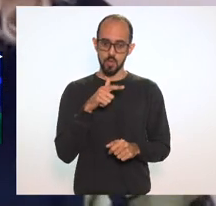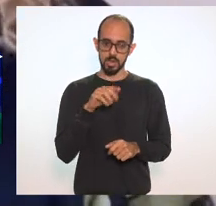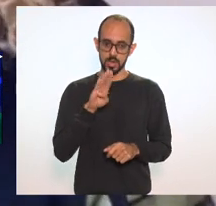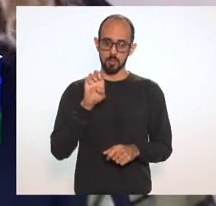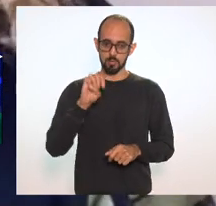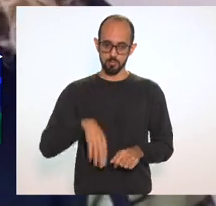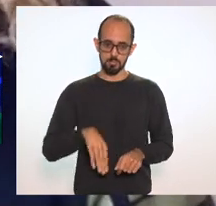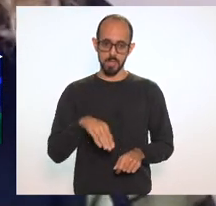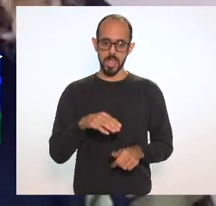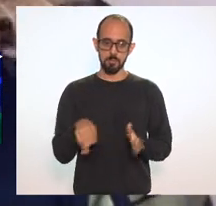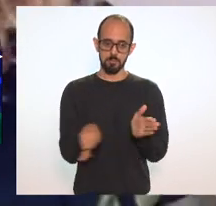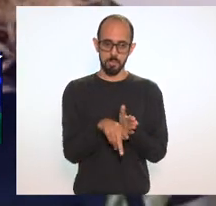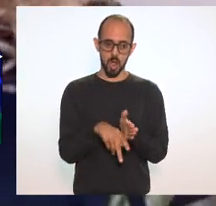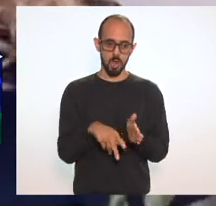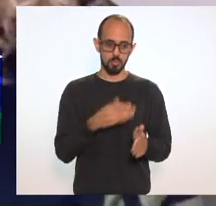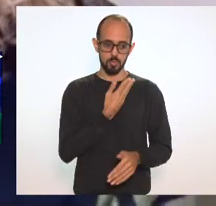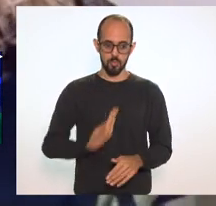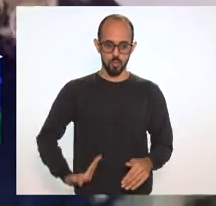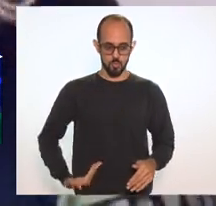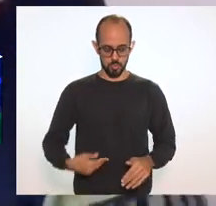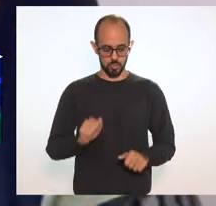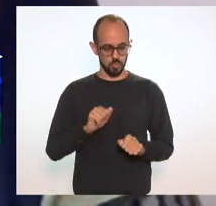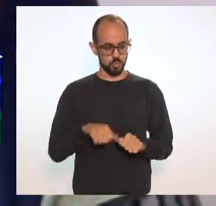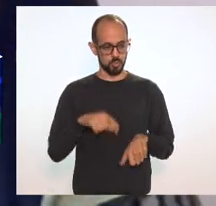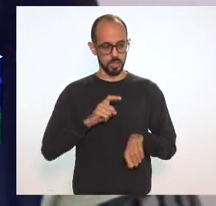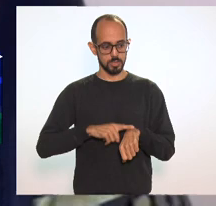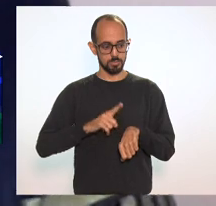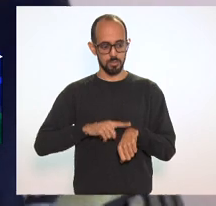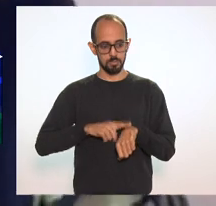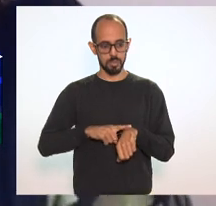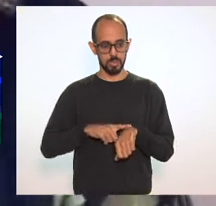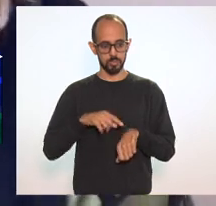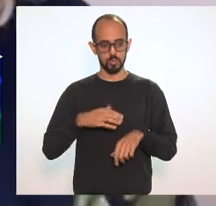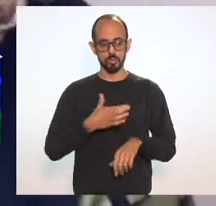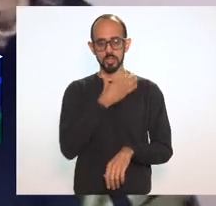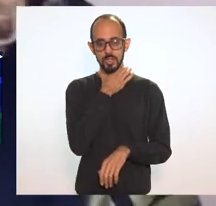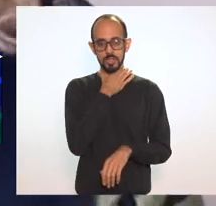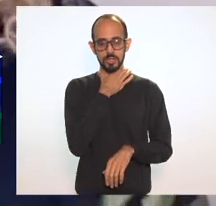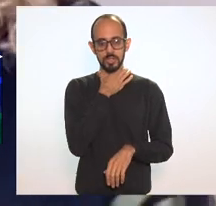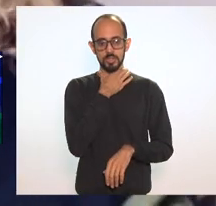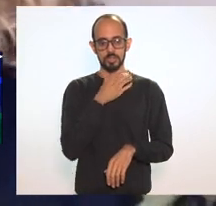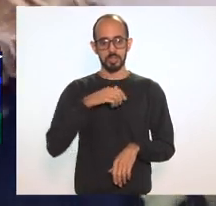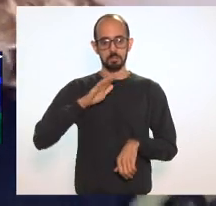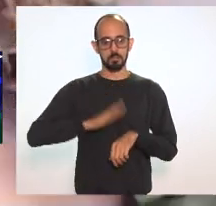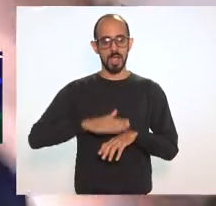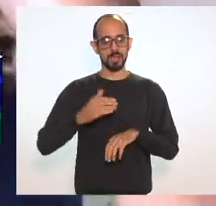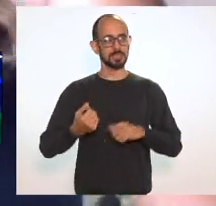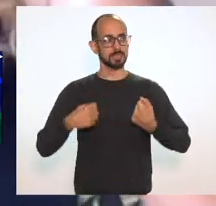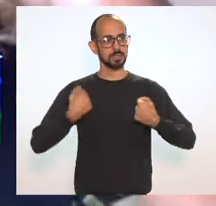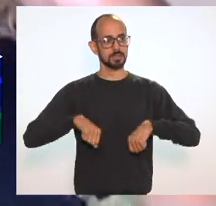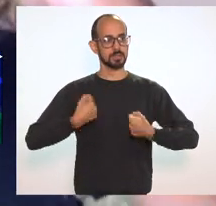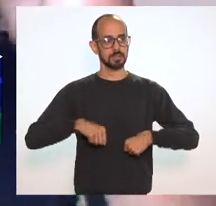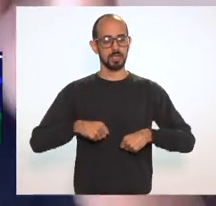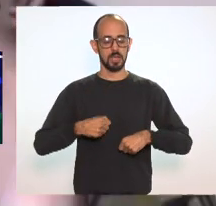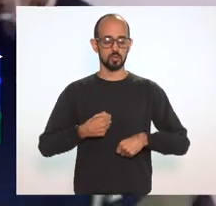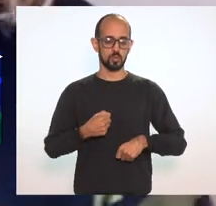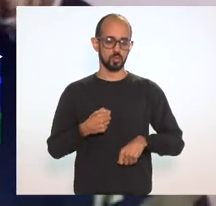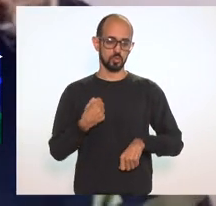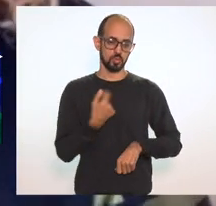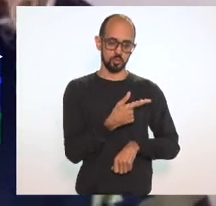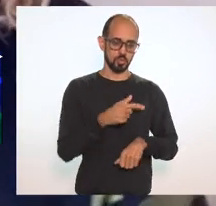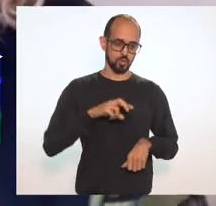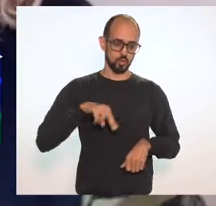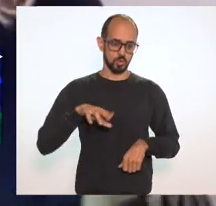público que nesse momento de crise sanitário é se torna ainda mais necessário do que nunca então